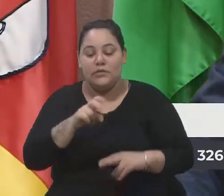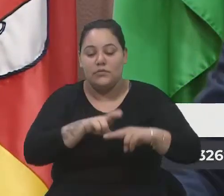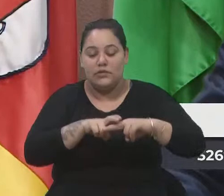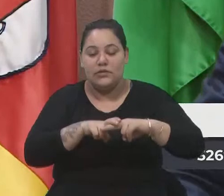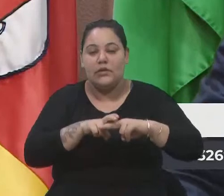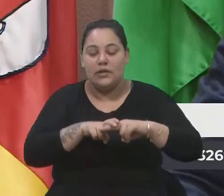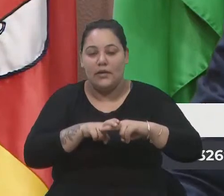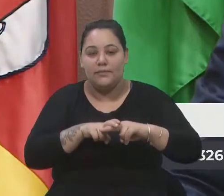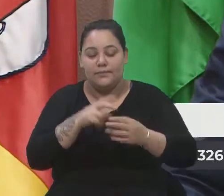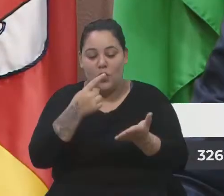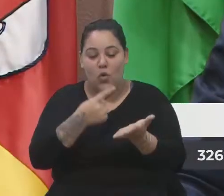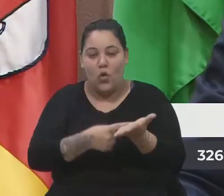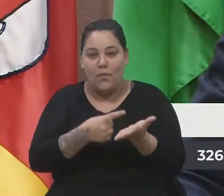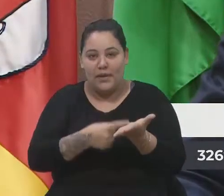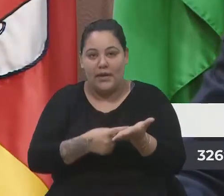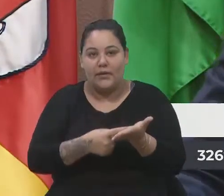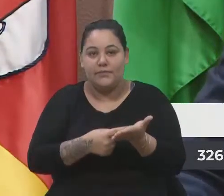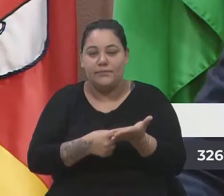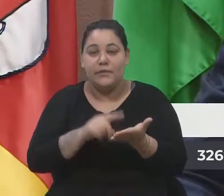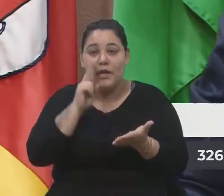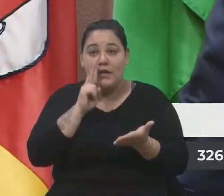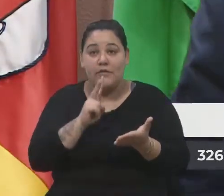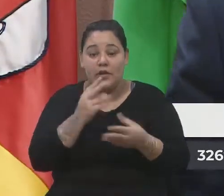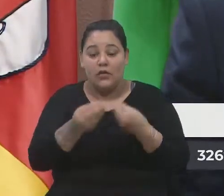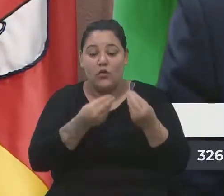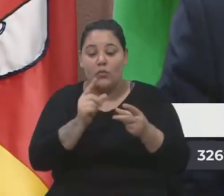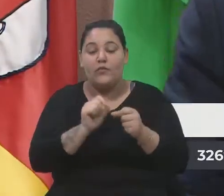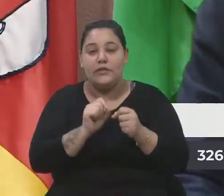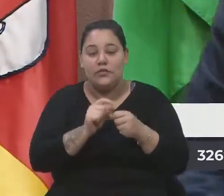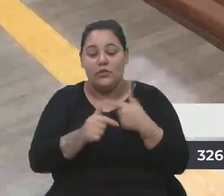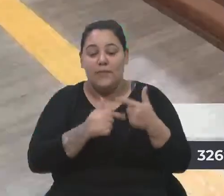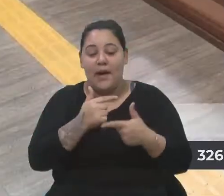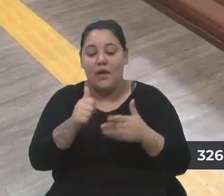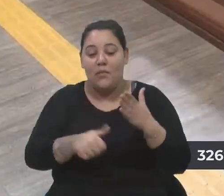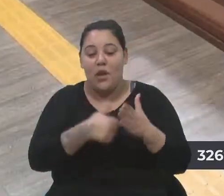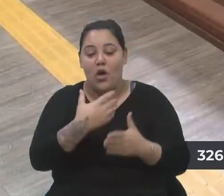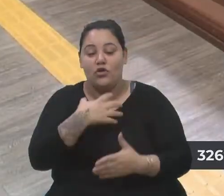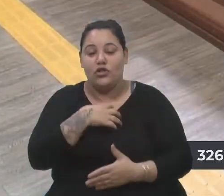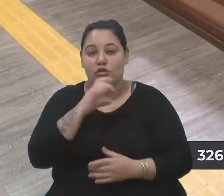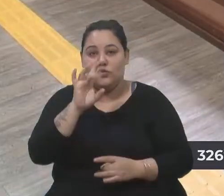que agrade aos dois e colocar para funcionar. Era isso, senhor presidente.